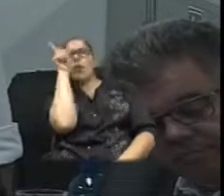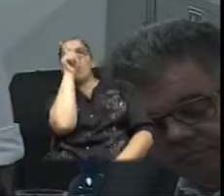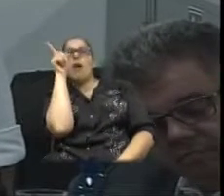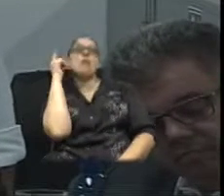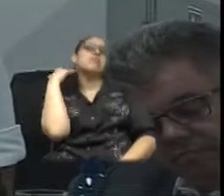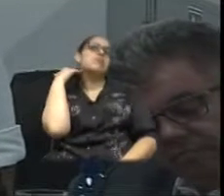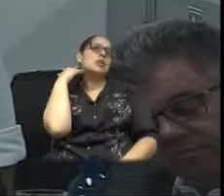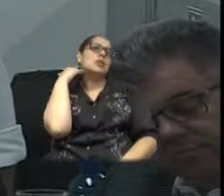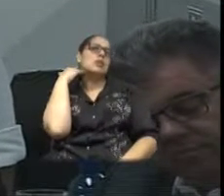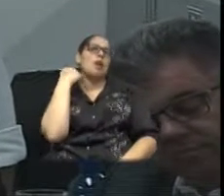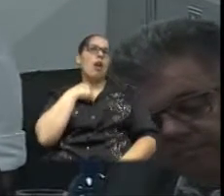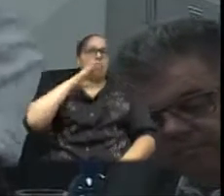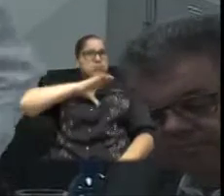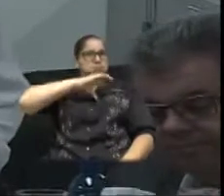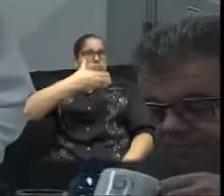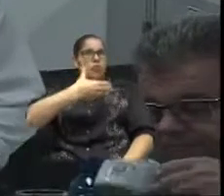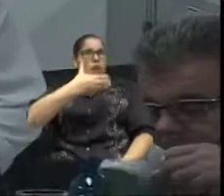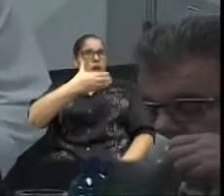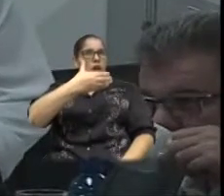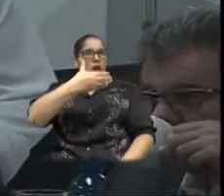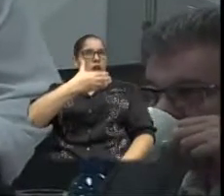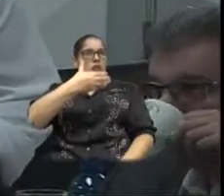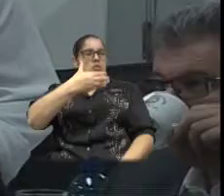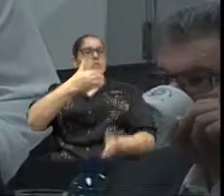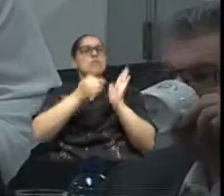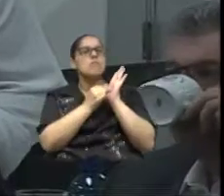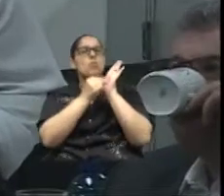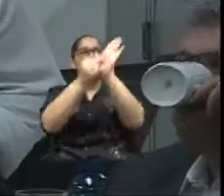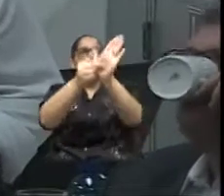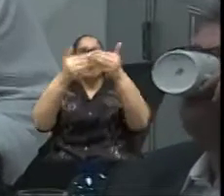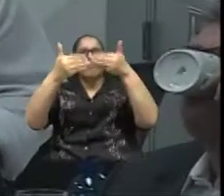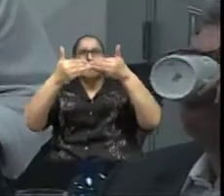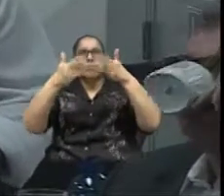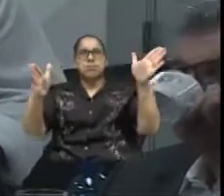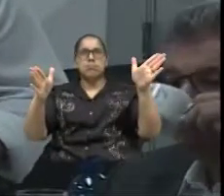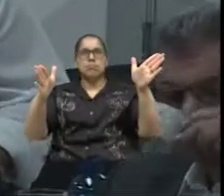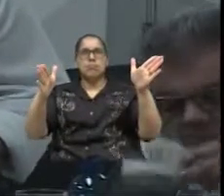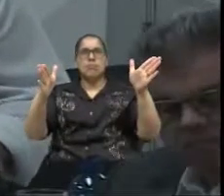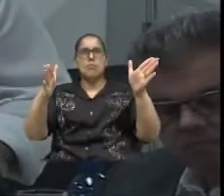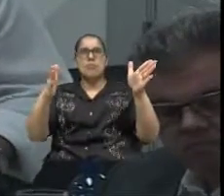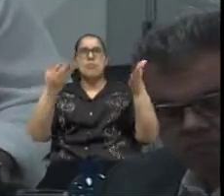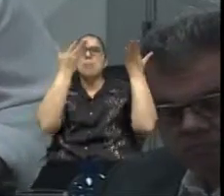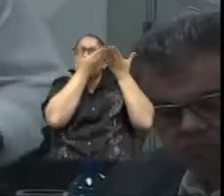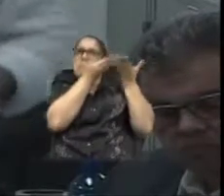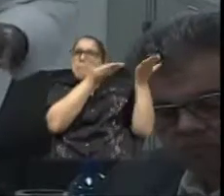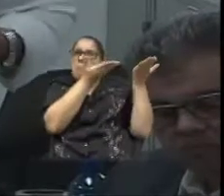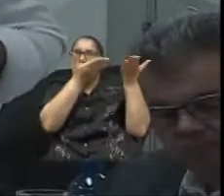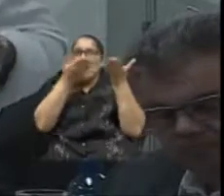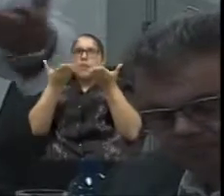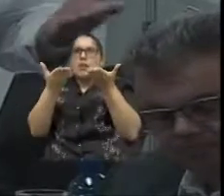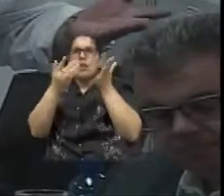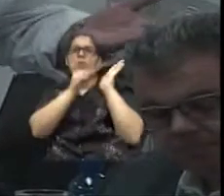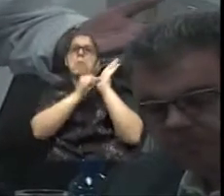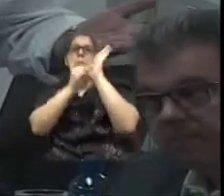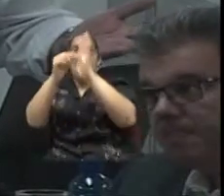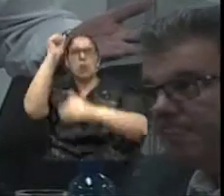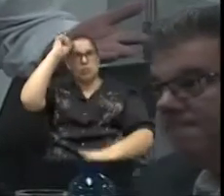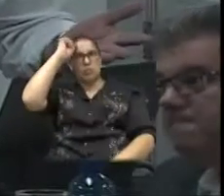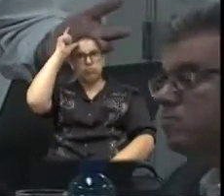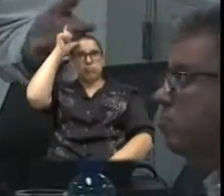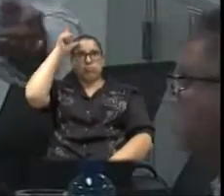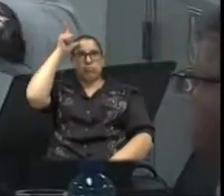Estevão. Na entrada da amostra, estava lá, bem-vindo à mostra cultural. Eu acho que é isso, porque eu não entendo